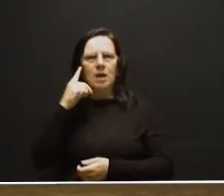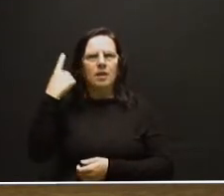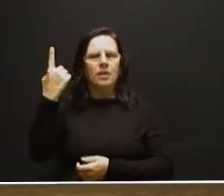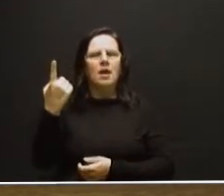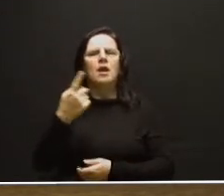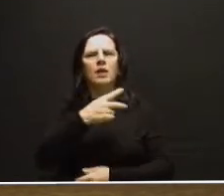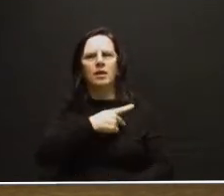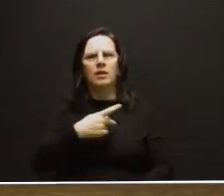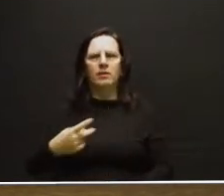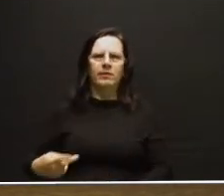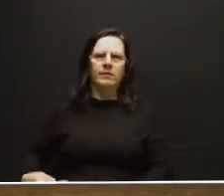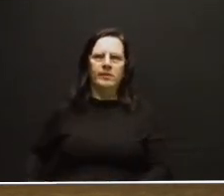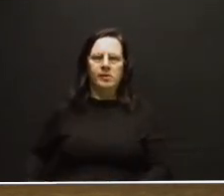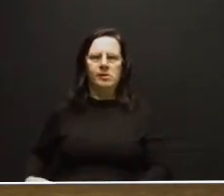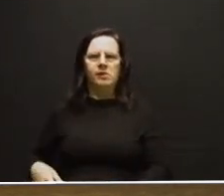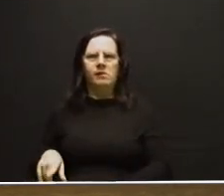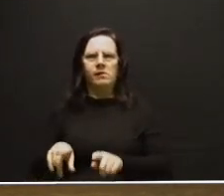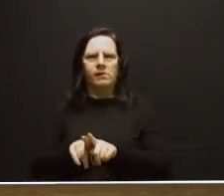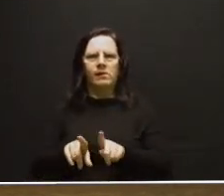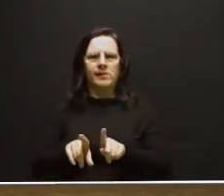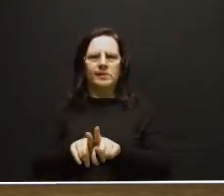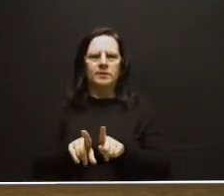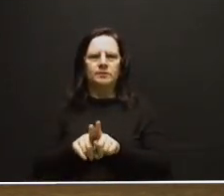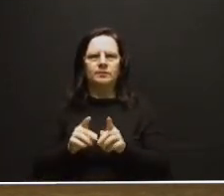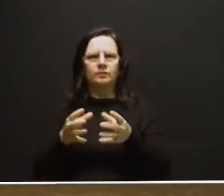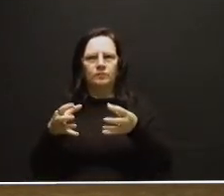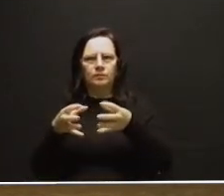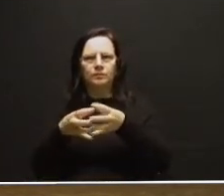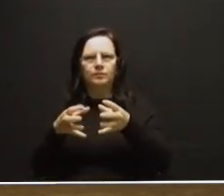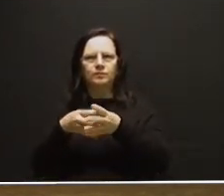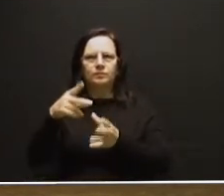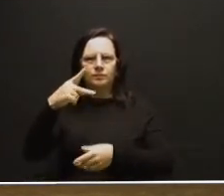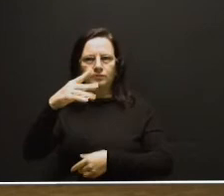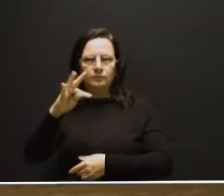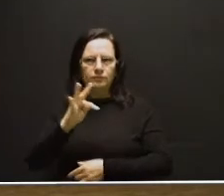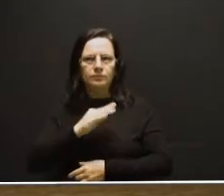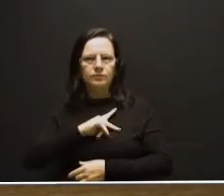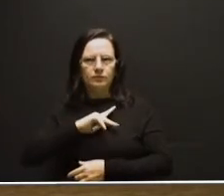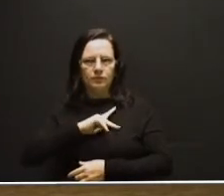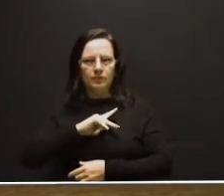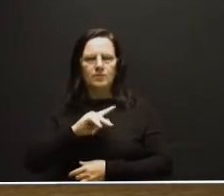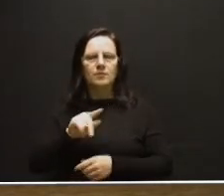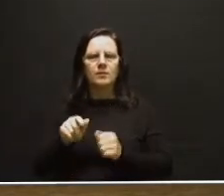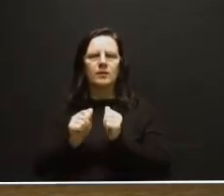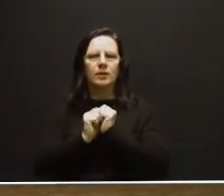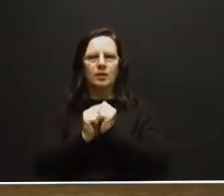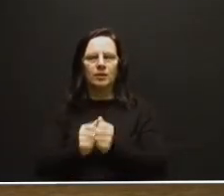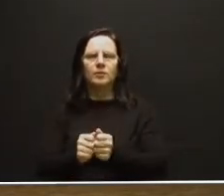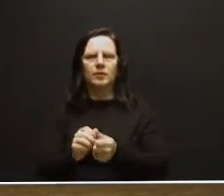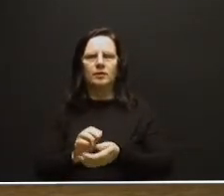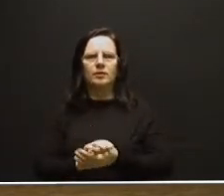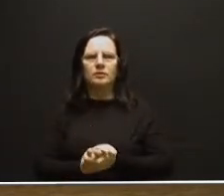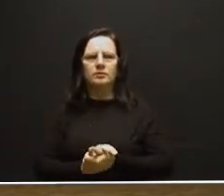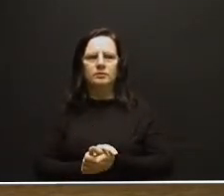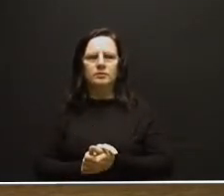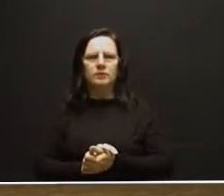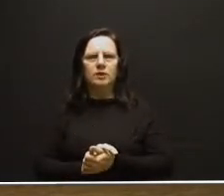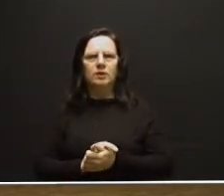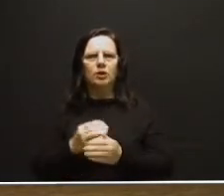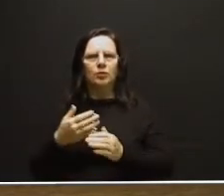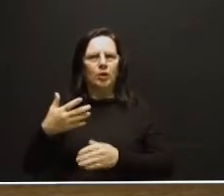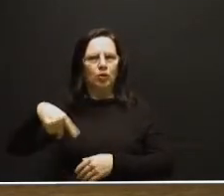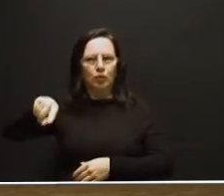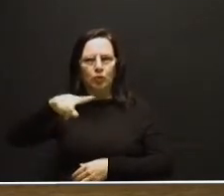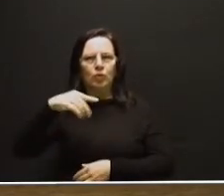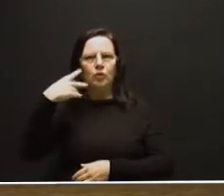nosso presidente a indicação da bancada do pt que já e também foi solidário comigo nessa indicação e aprovação de